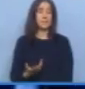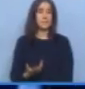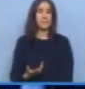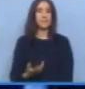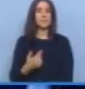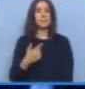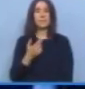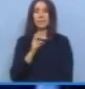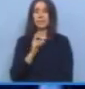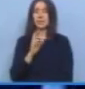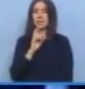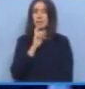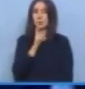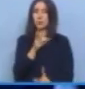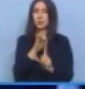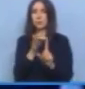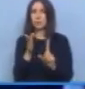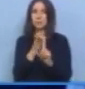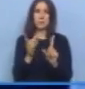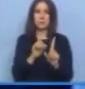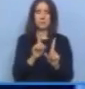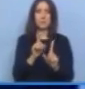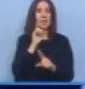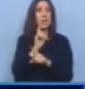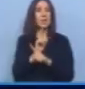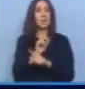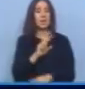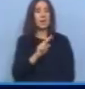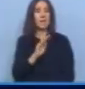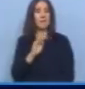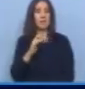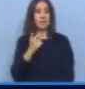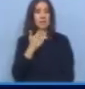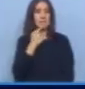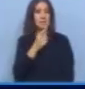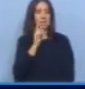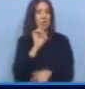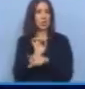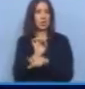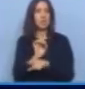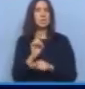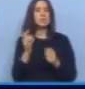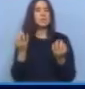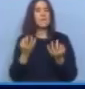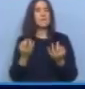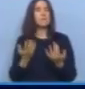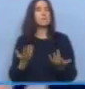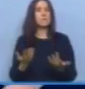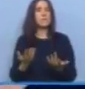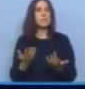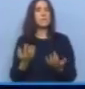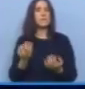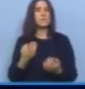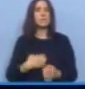Fugindo um bocadinho à resposta e não fugindo, e pegando naquilo que o Rafat estava a dizer, sobre o facto de